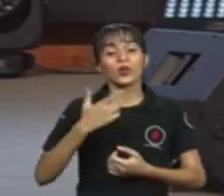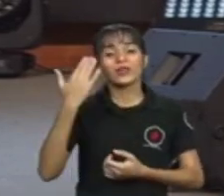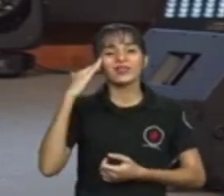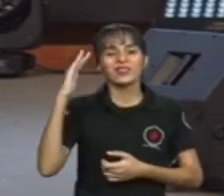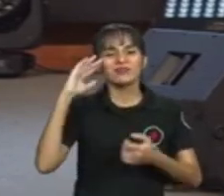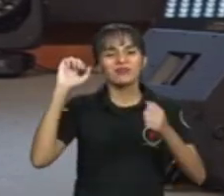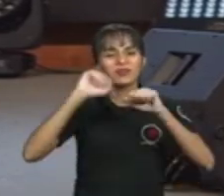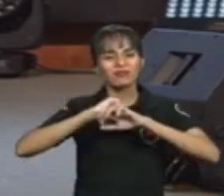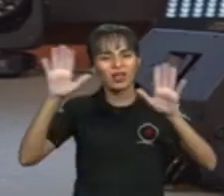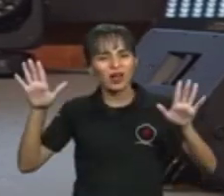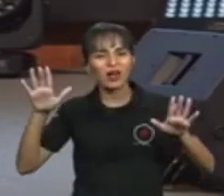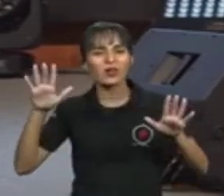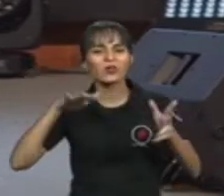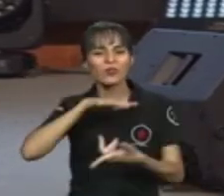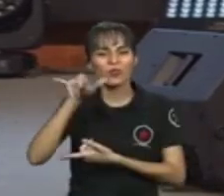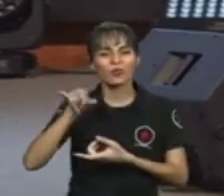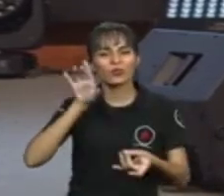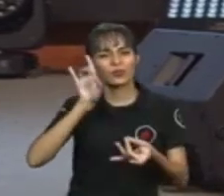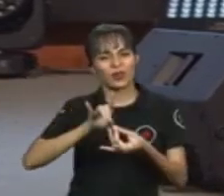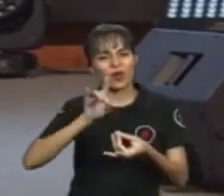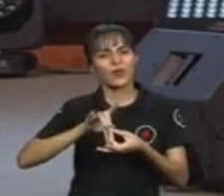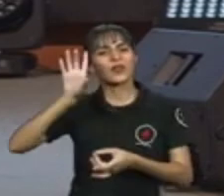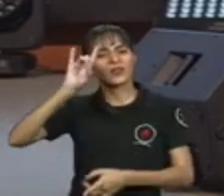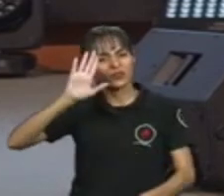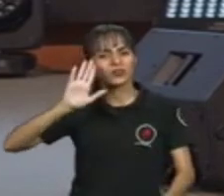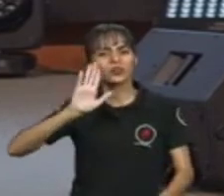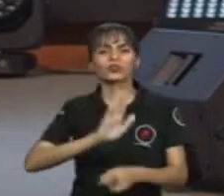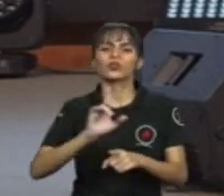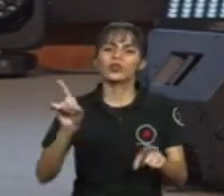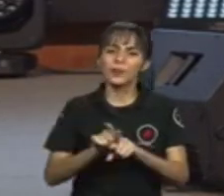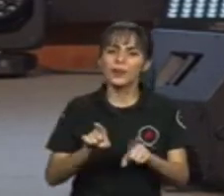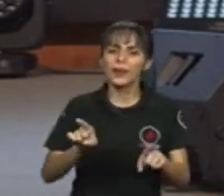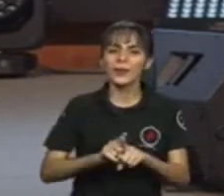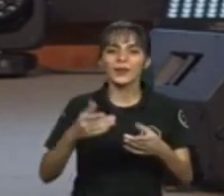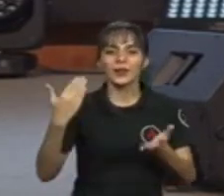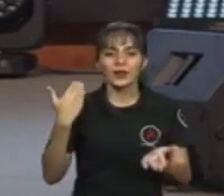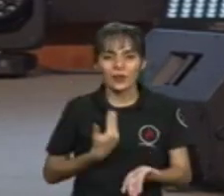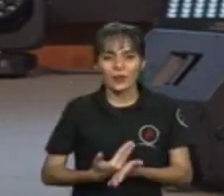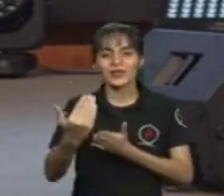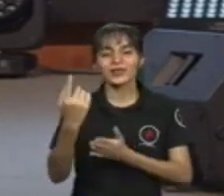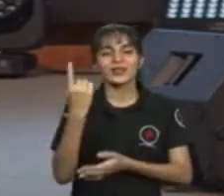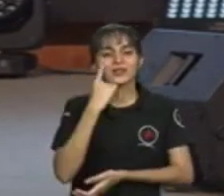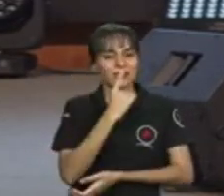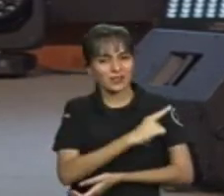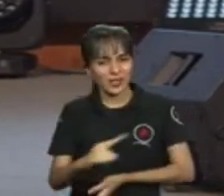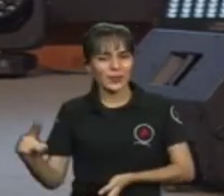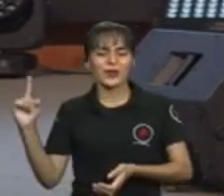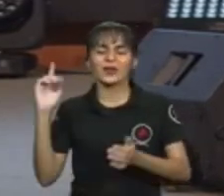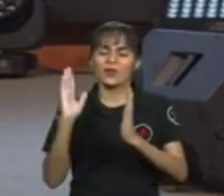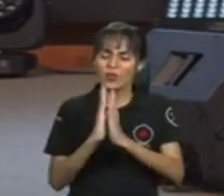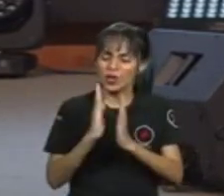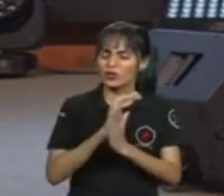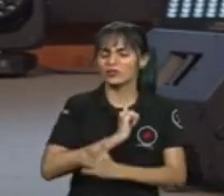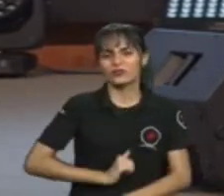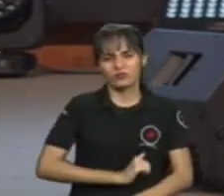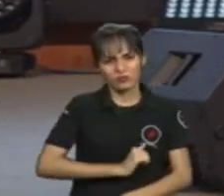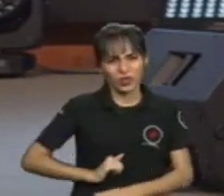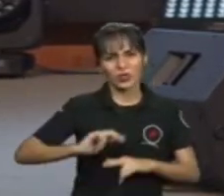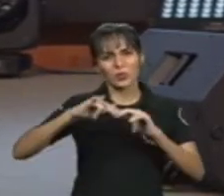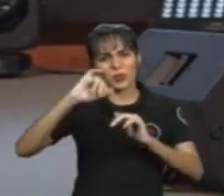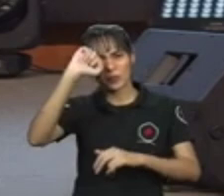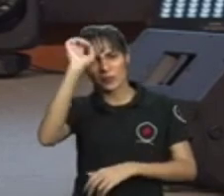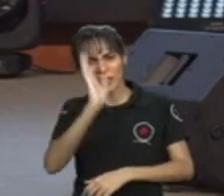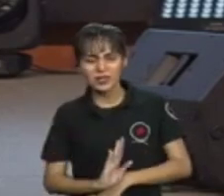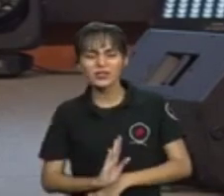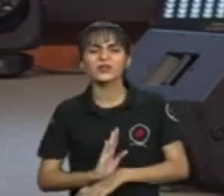espiritual. E como Deus nos ajudou, porque a gente começava a semana orando, jejuando pela nação.